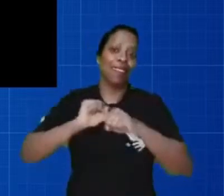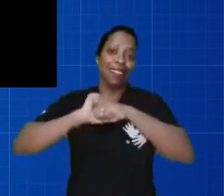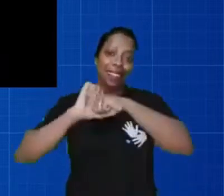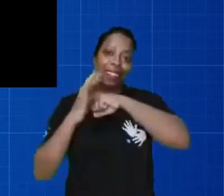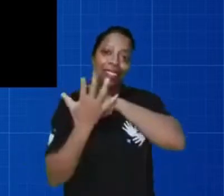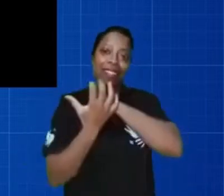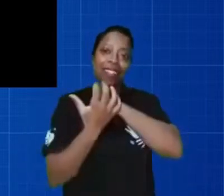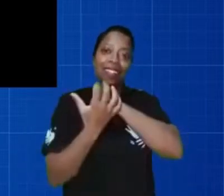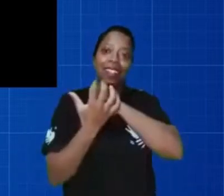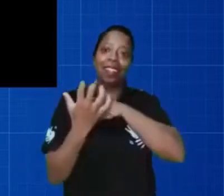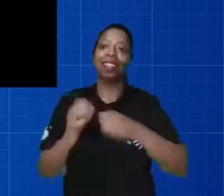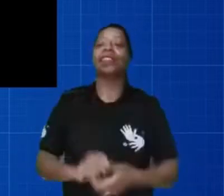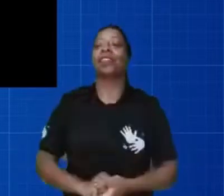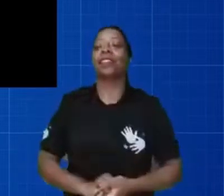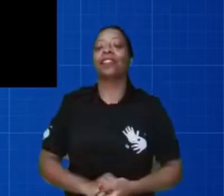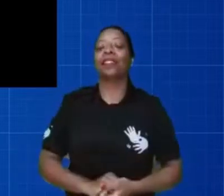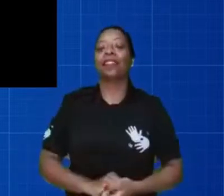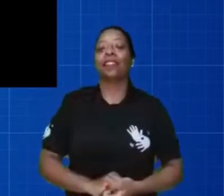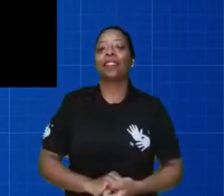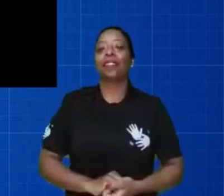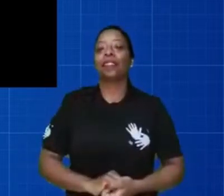tem a transmissão da Covid-19.